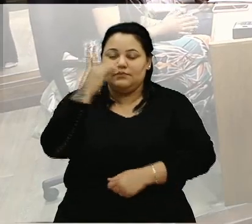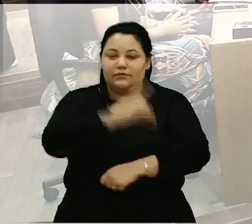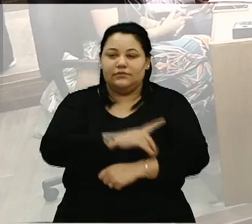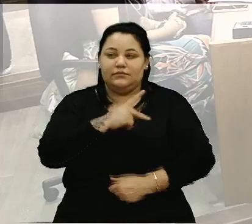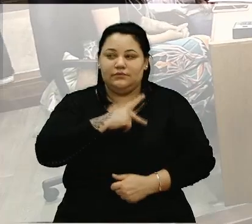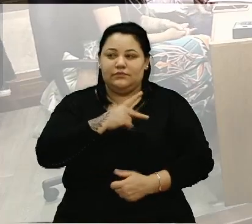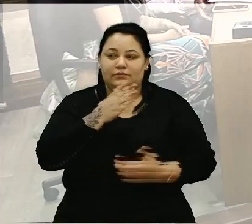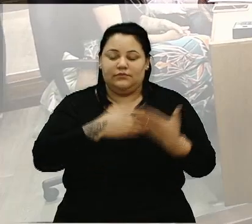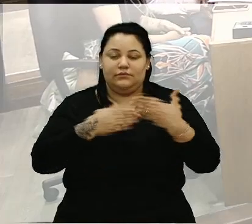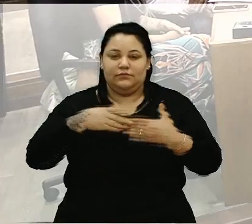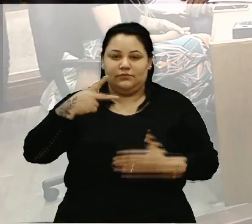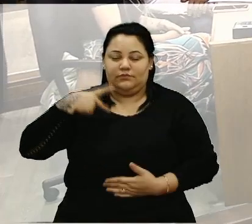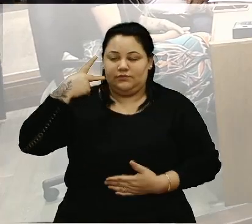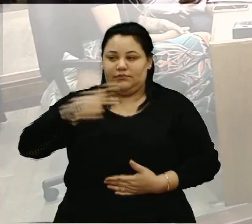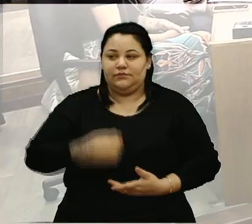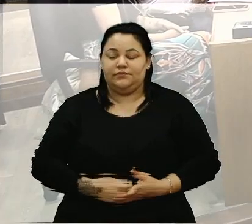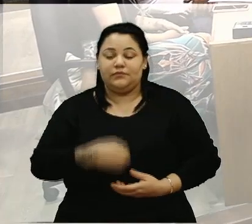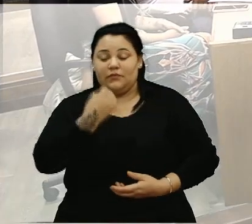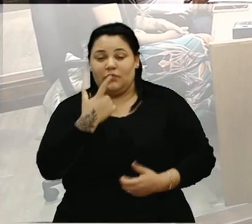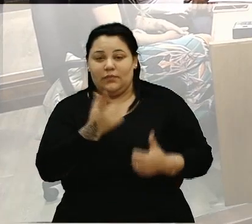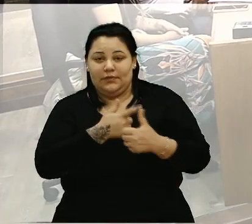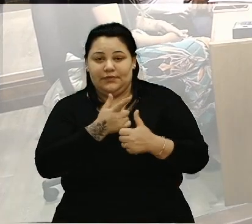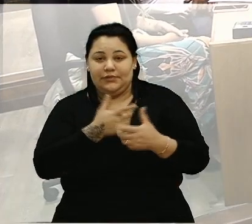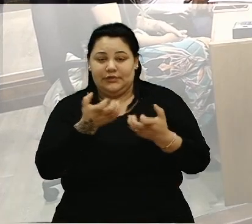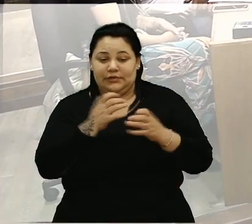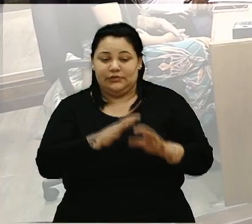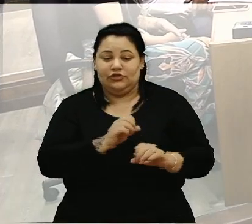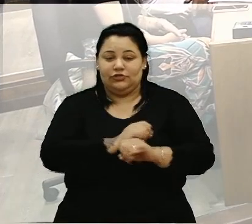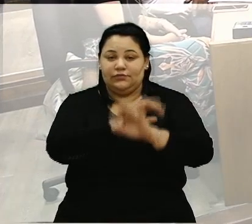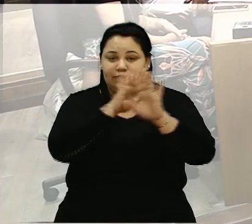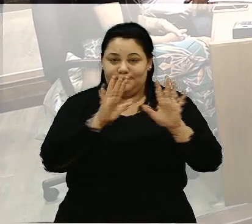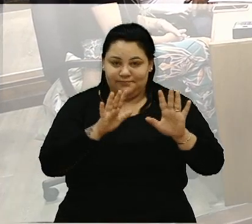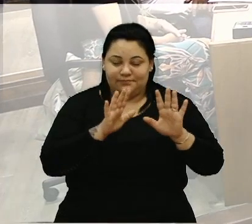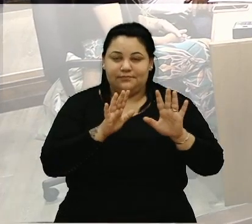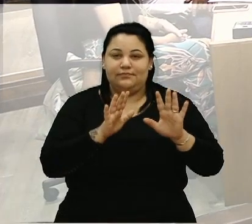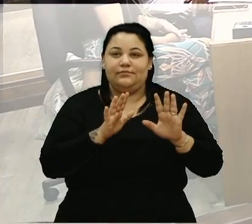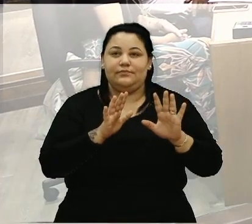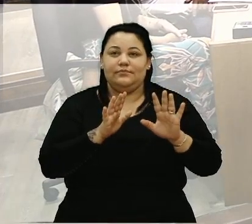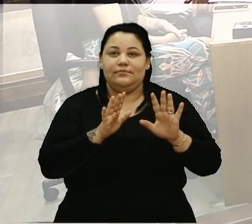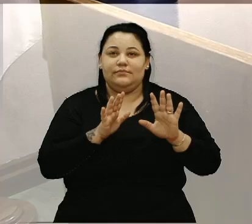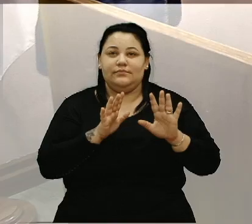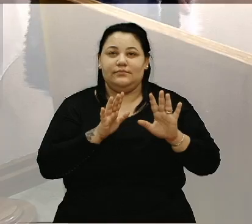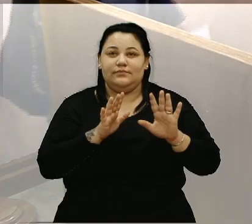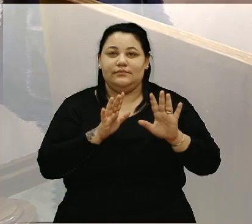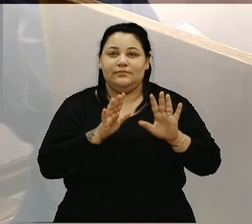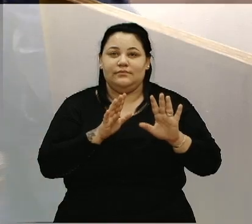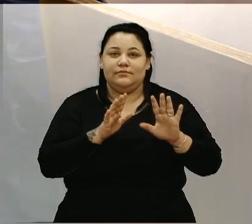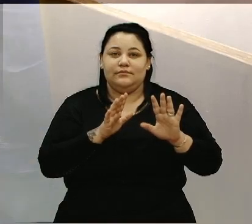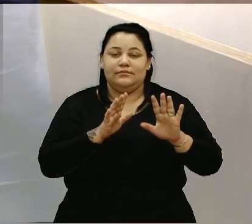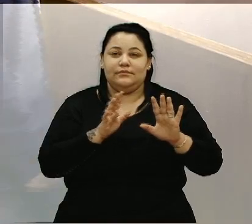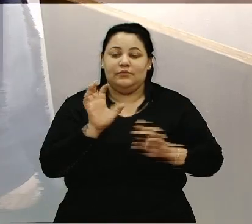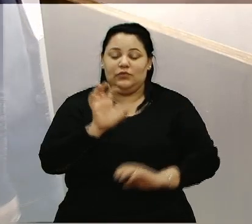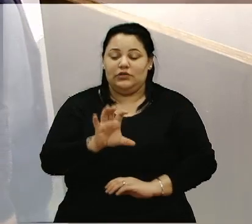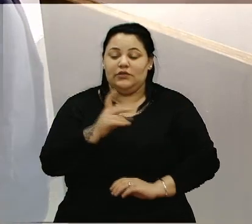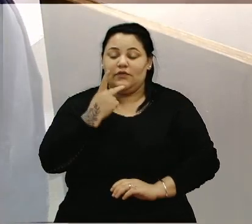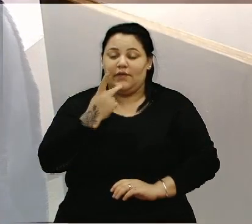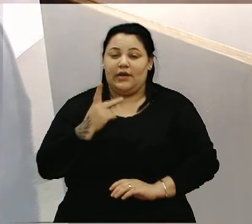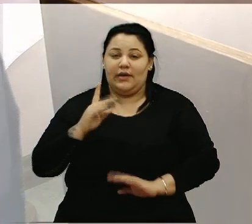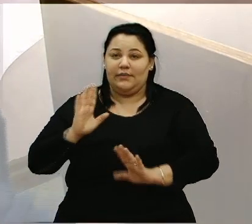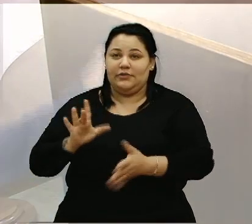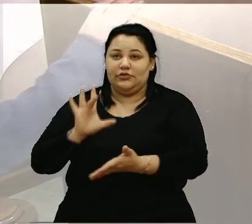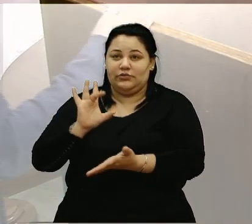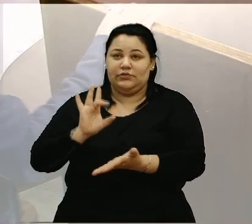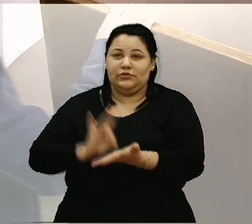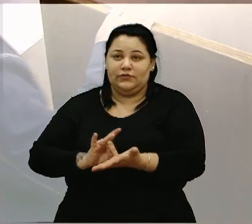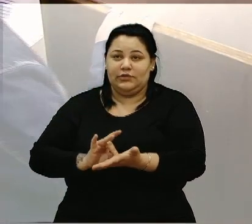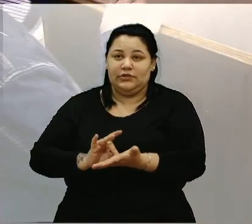vereadores. Bom, em primeiro lugar, eu quero deixar claro aqui que todas, e por isso que vou falar já para deixar registrado esses anais da casa